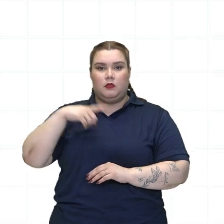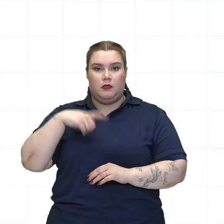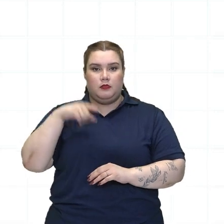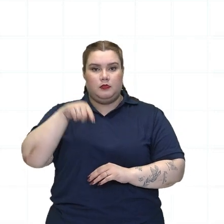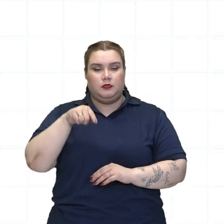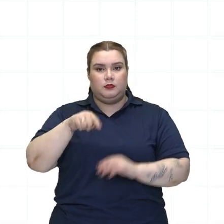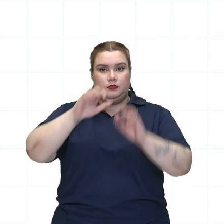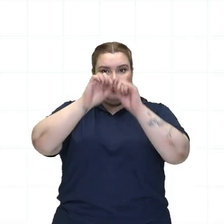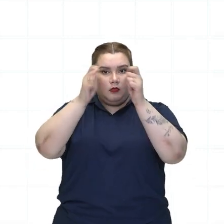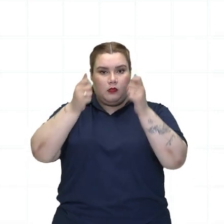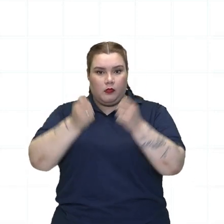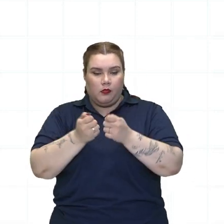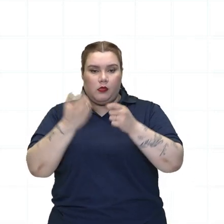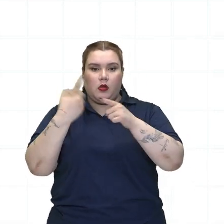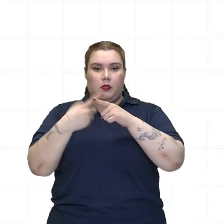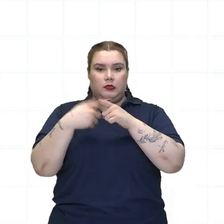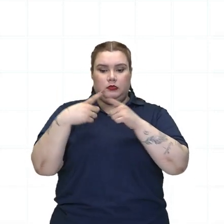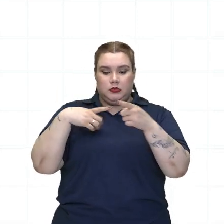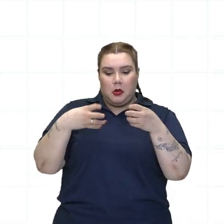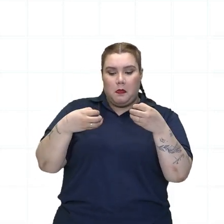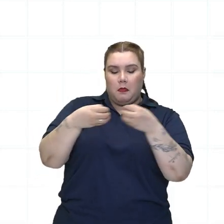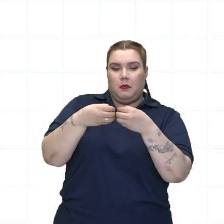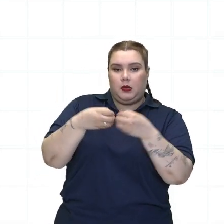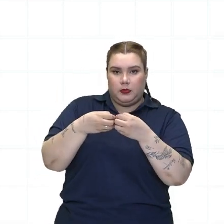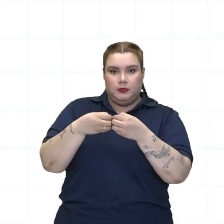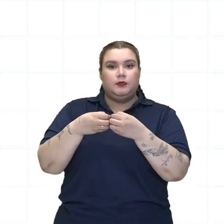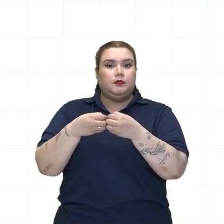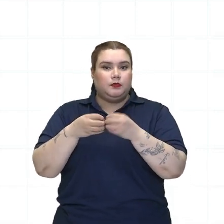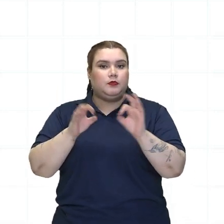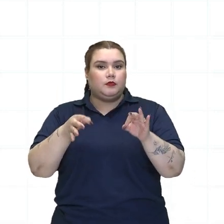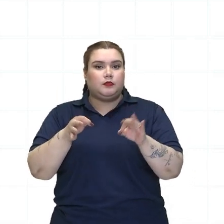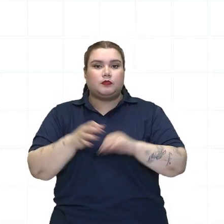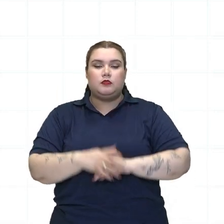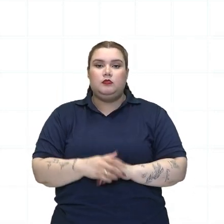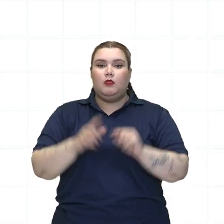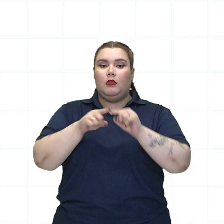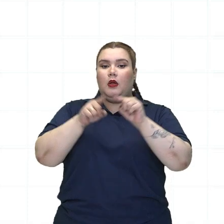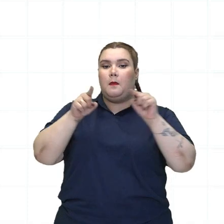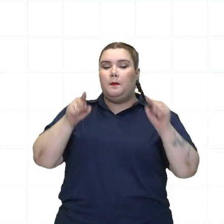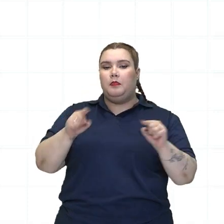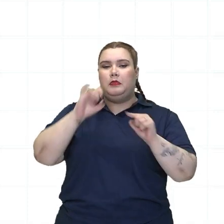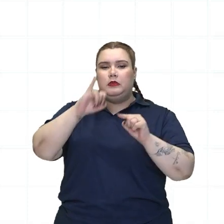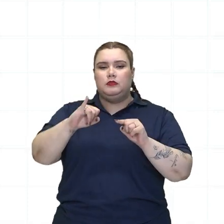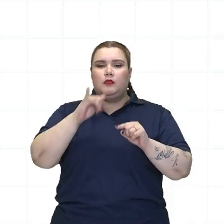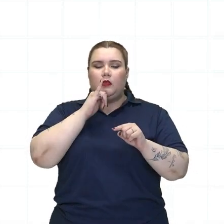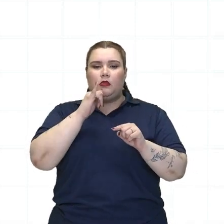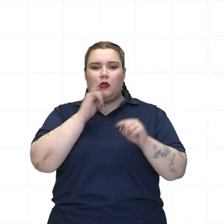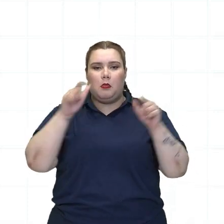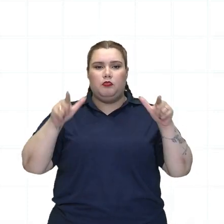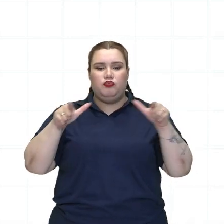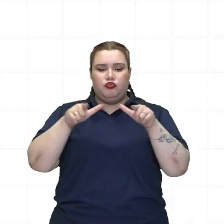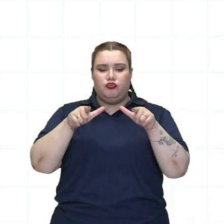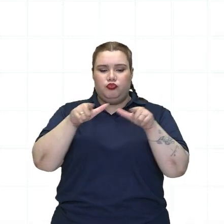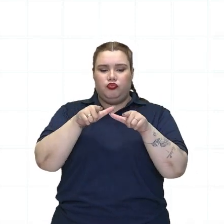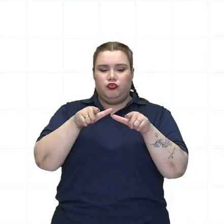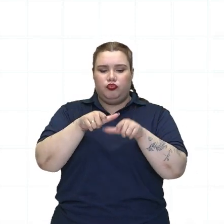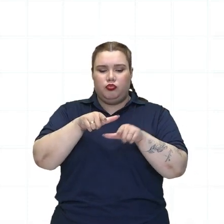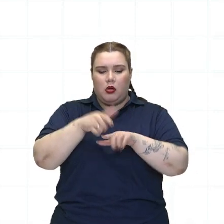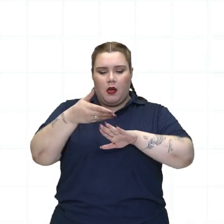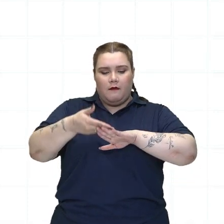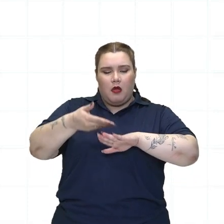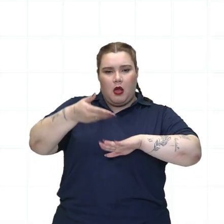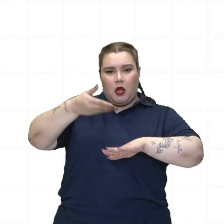eu estou bem próximo a ele, né? Mas e se eu me afastar, então, desse ponto? Então, eu vou fazer aqui um zoom out,